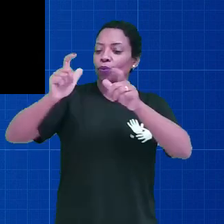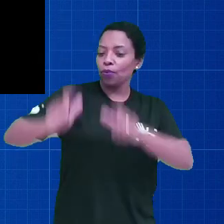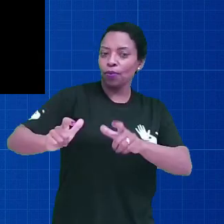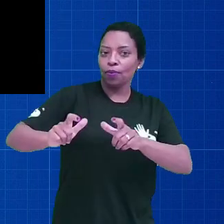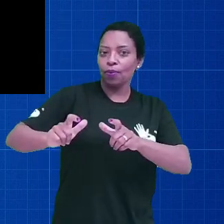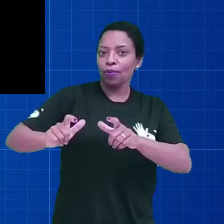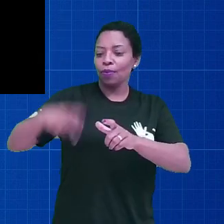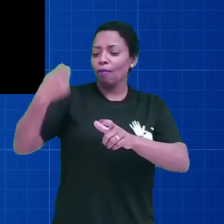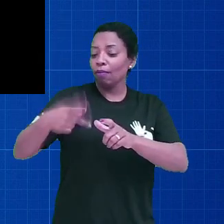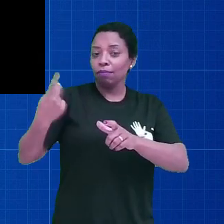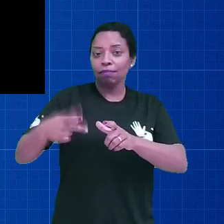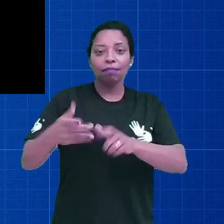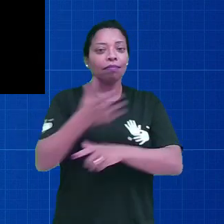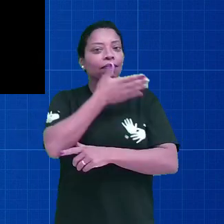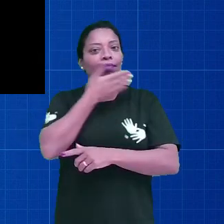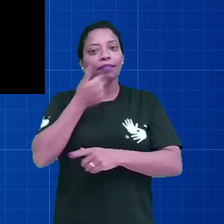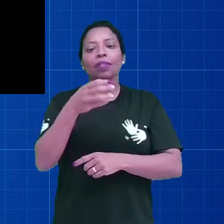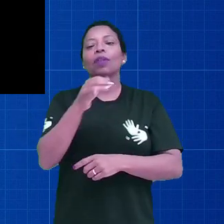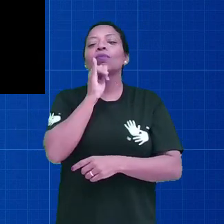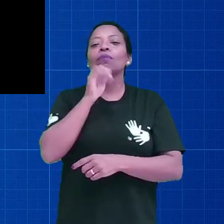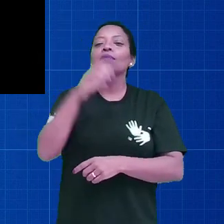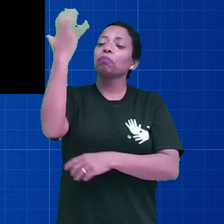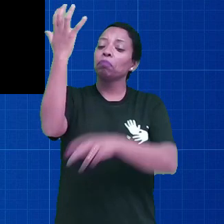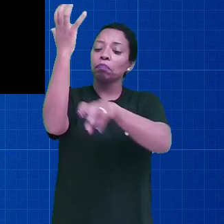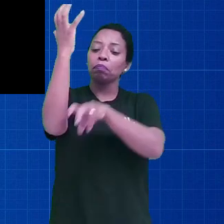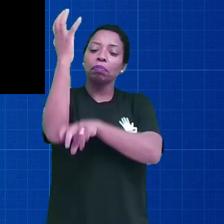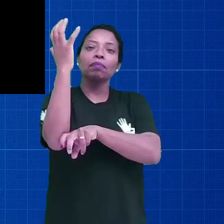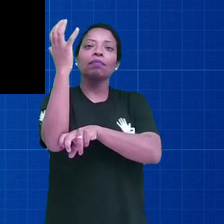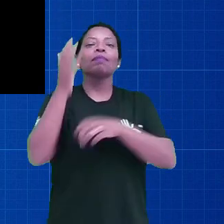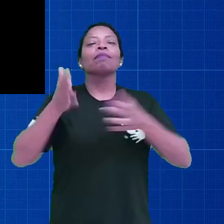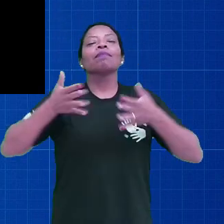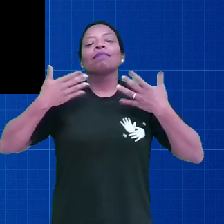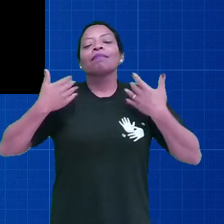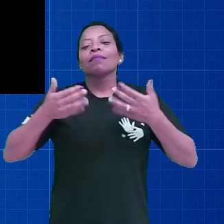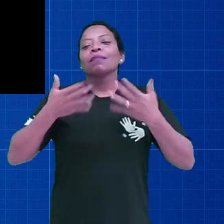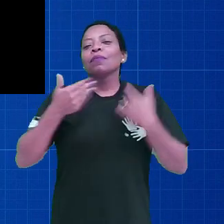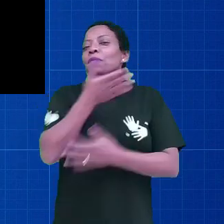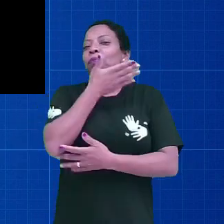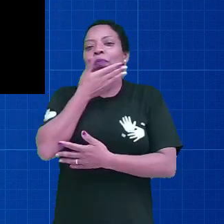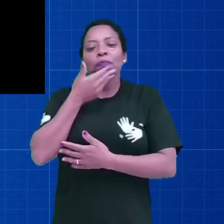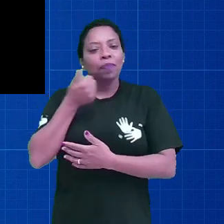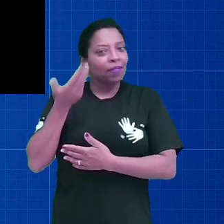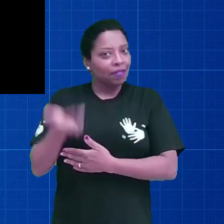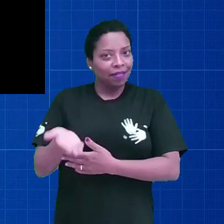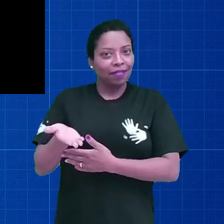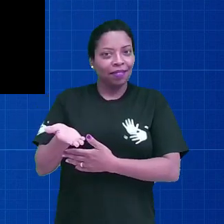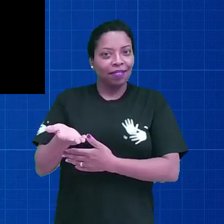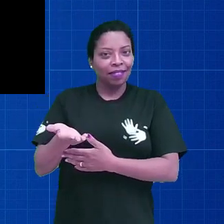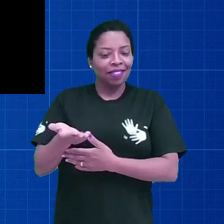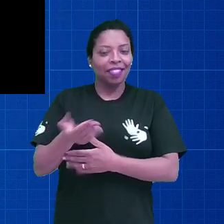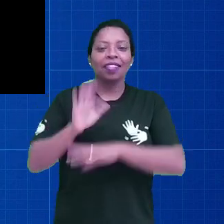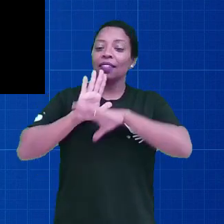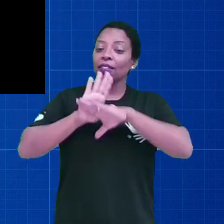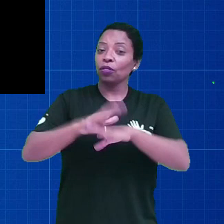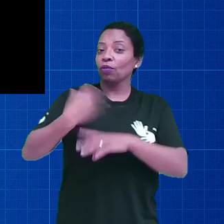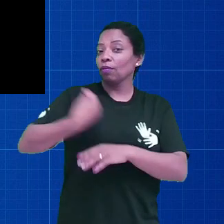árvore, ou próximo dessa árvore, a temperatura vai ser menor, a umidade relativa vai ser maior. Então, você está melhorando a